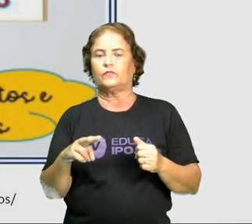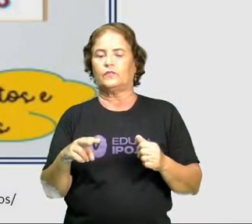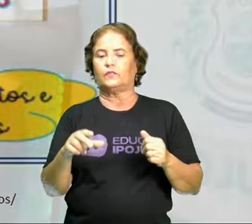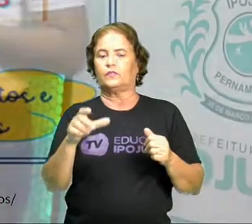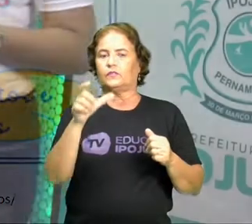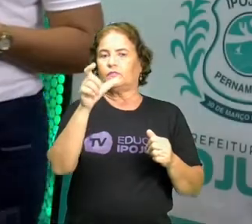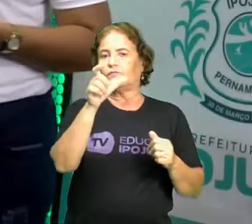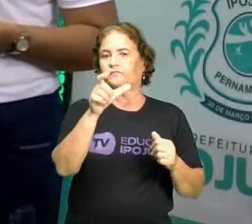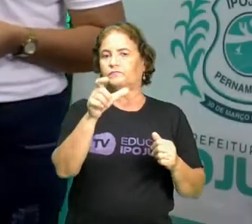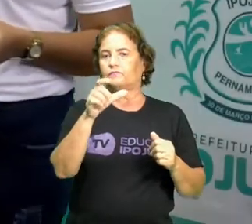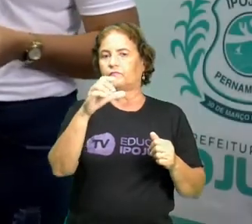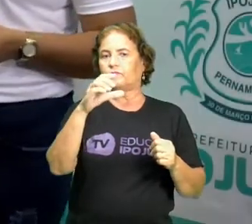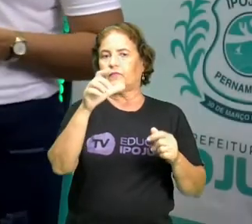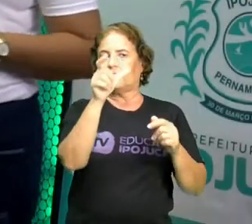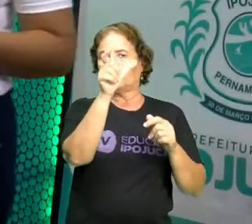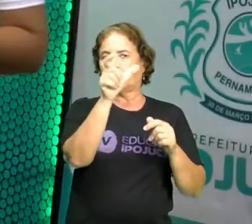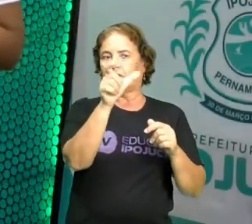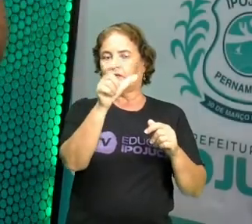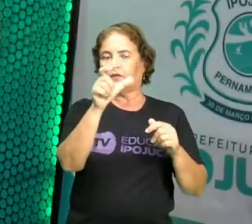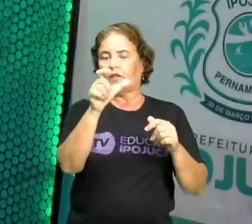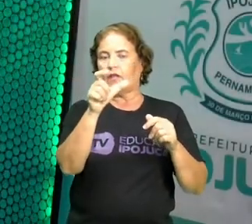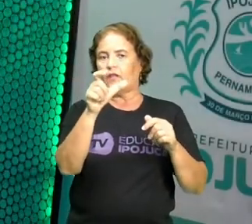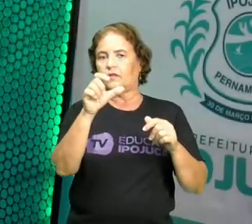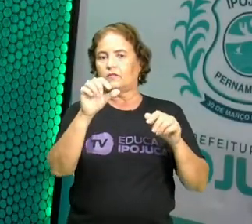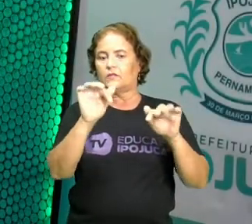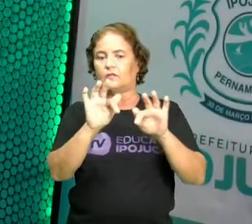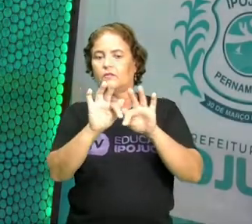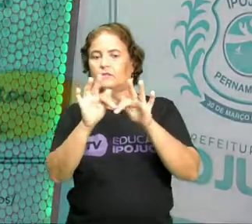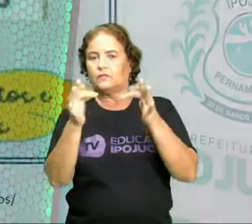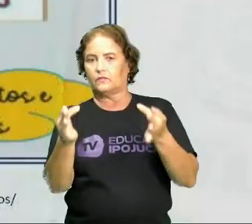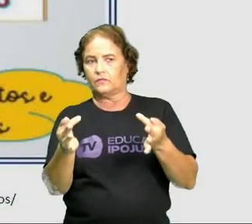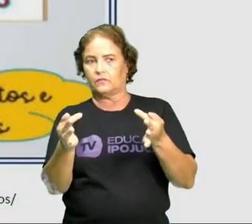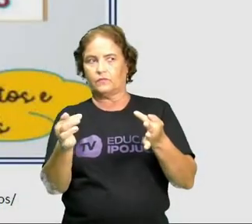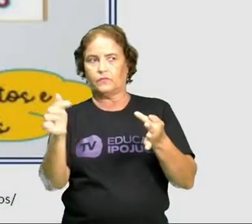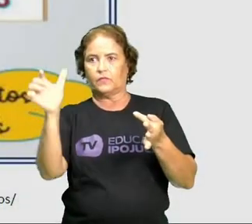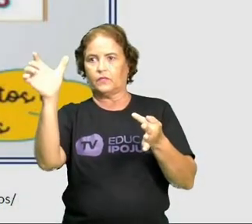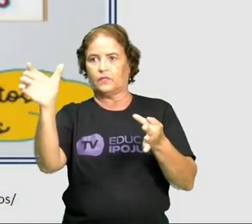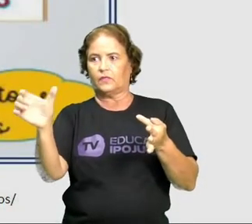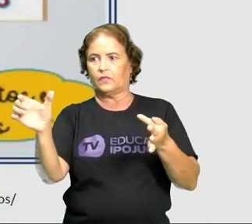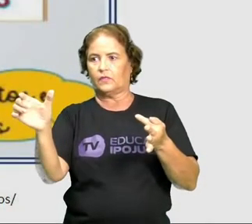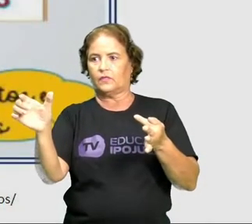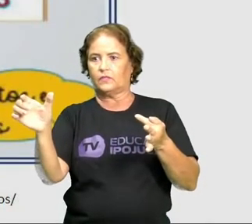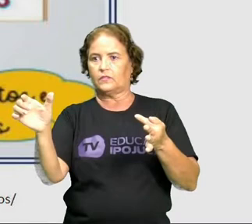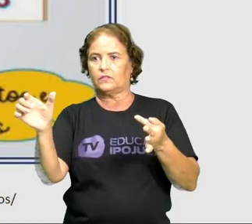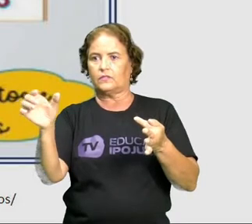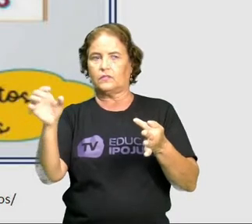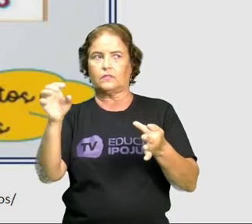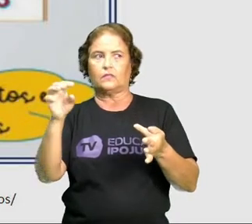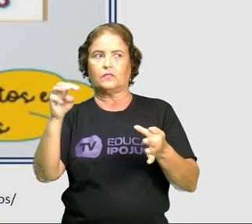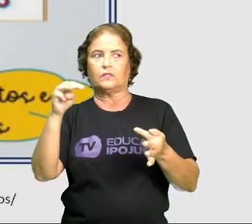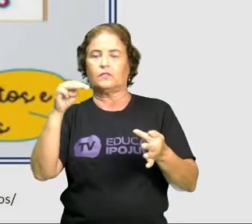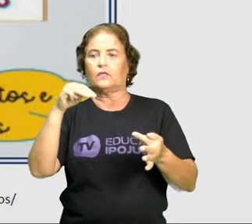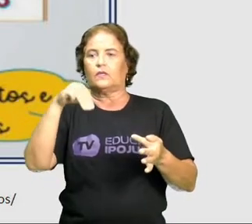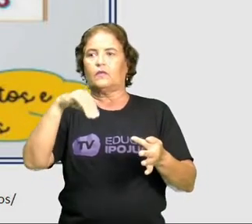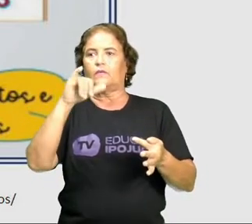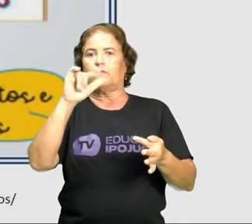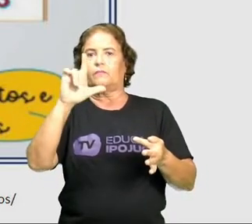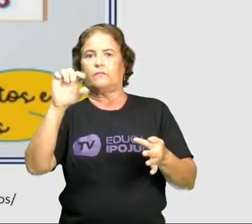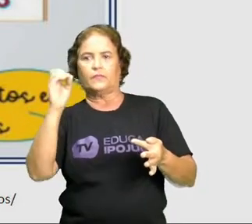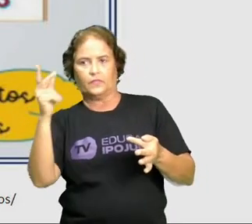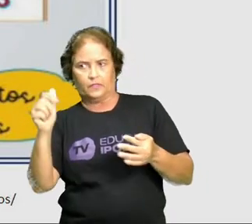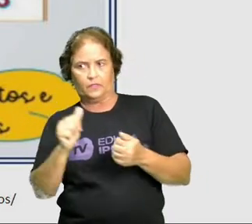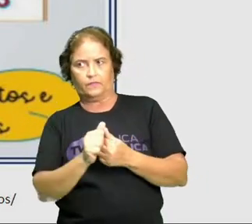classe das unidades simples e as classes das unidades de milhar. É uma das primeiras classes que a gente começa a